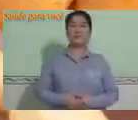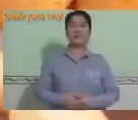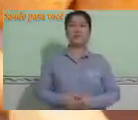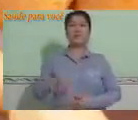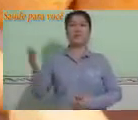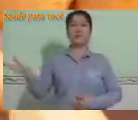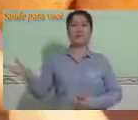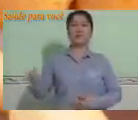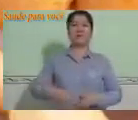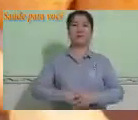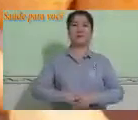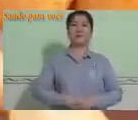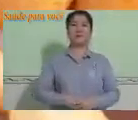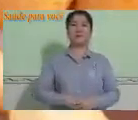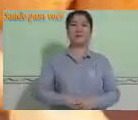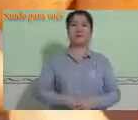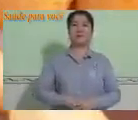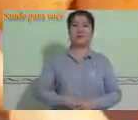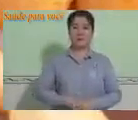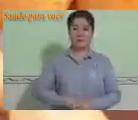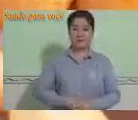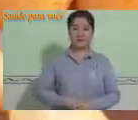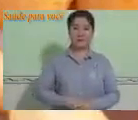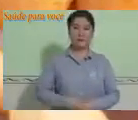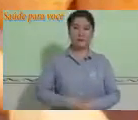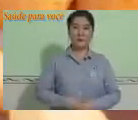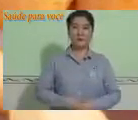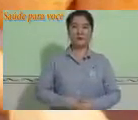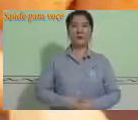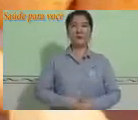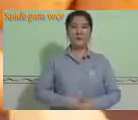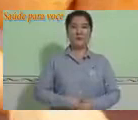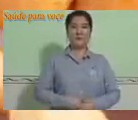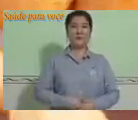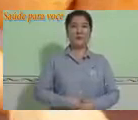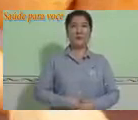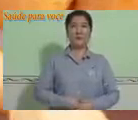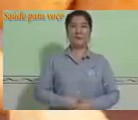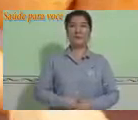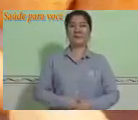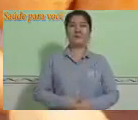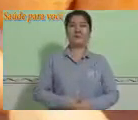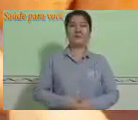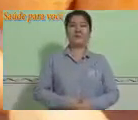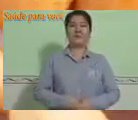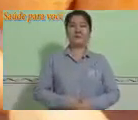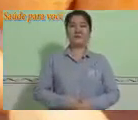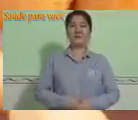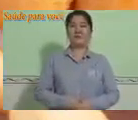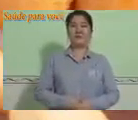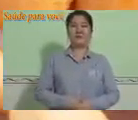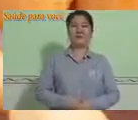glicêmica da refeição. Hoje a 2 pontos é um amendoim-proteínas, fibras e carboidratos, prevenindo